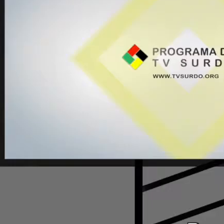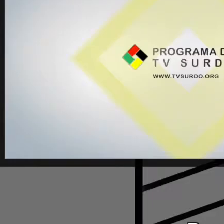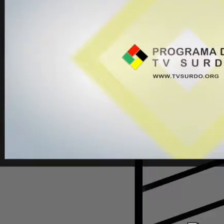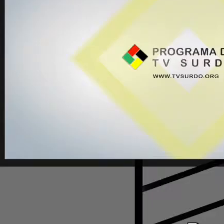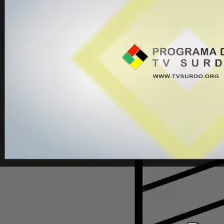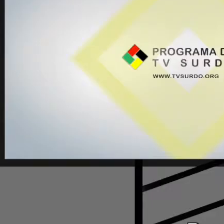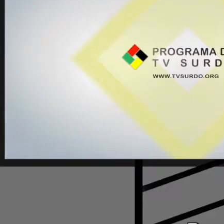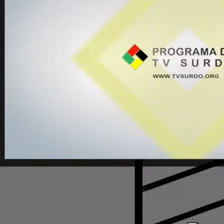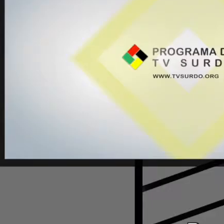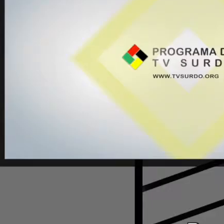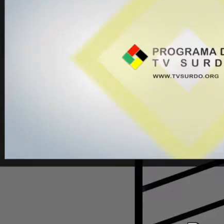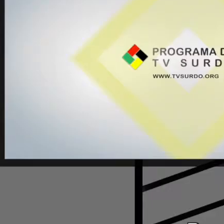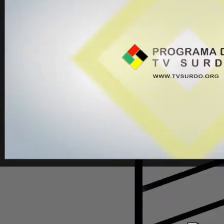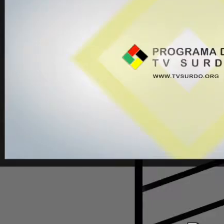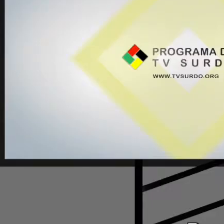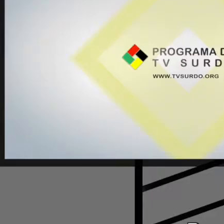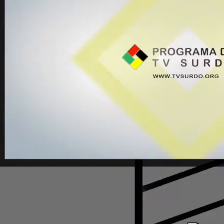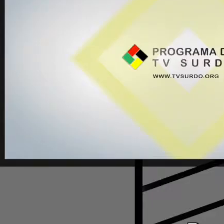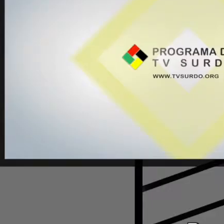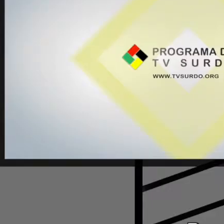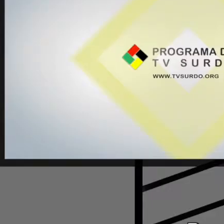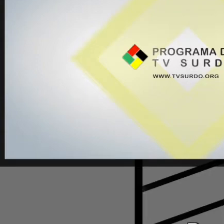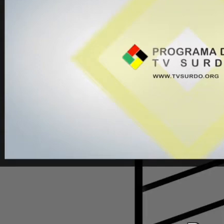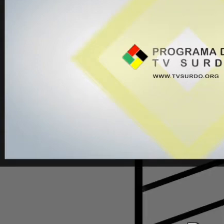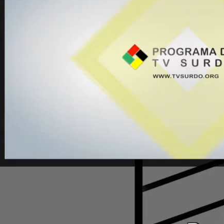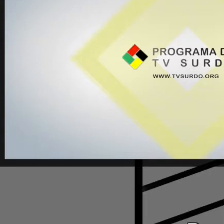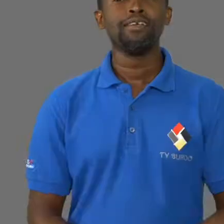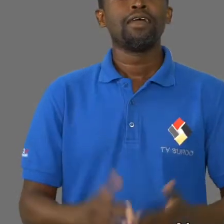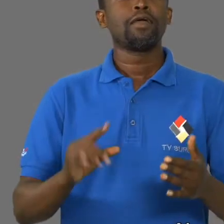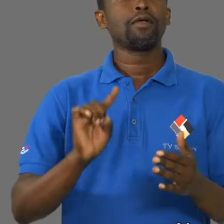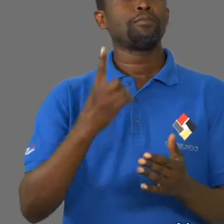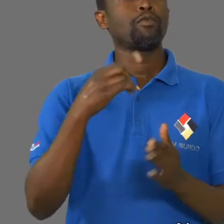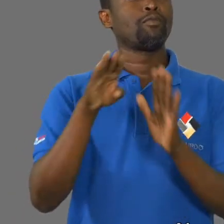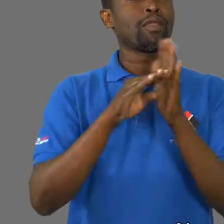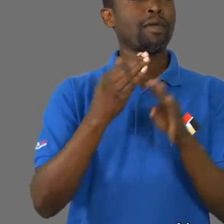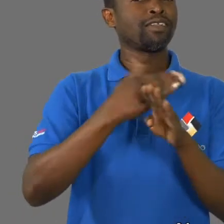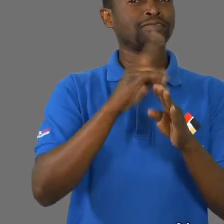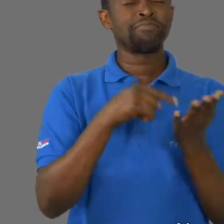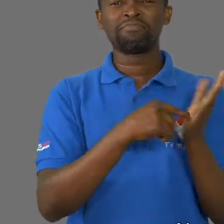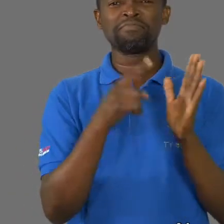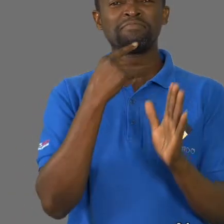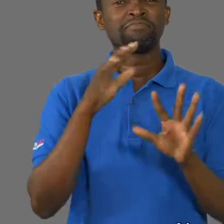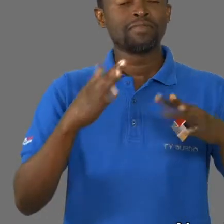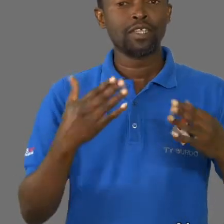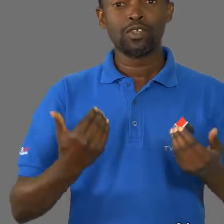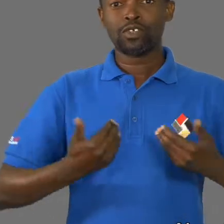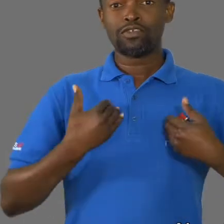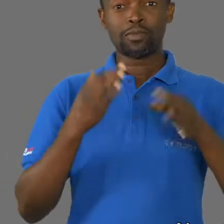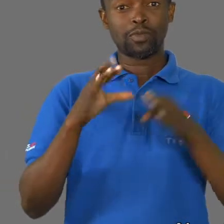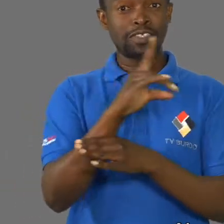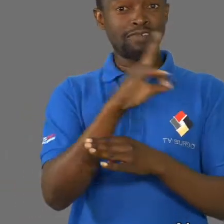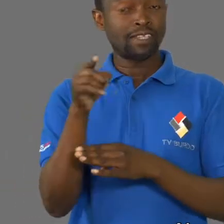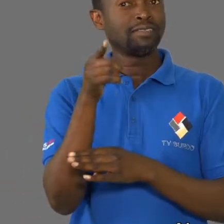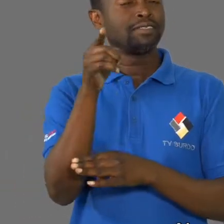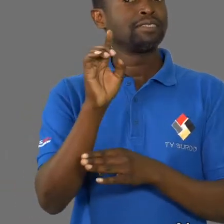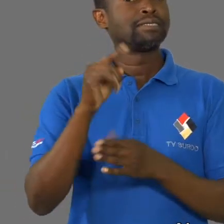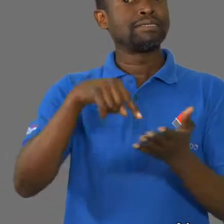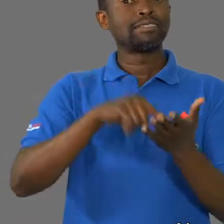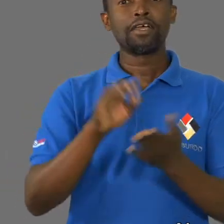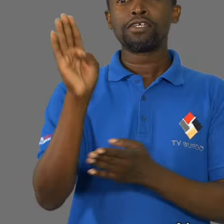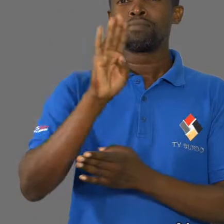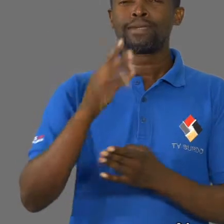Bem-vindo ao segundo bloco do programa da TV Surdo. No primeiro, noticiamos o apelo feito por jovens